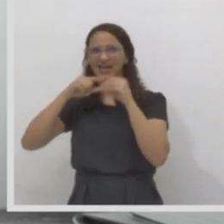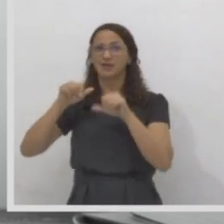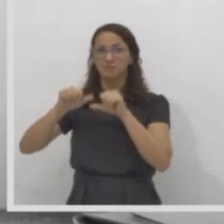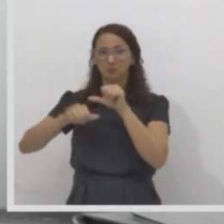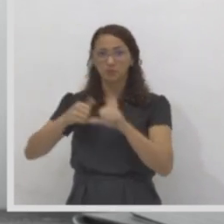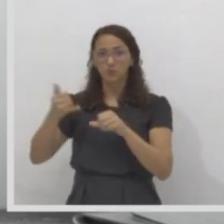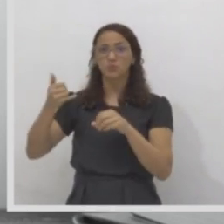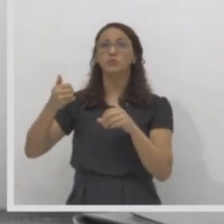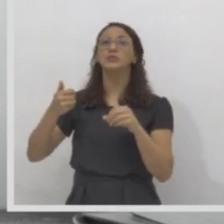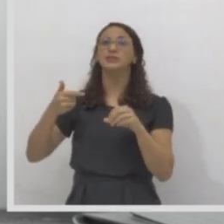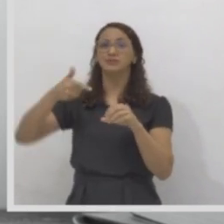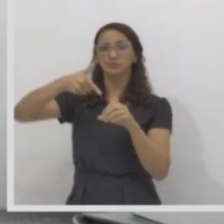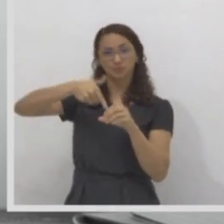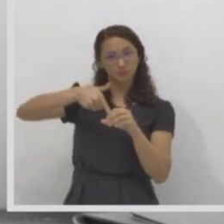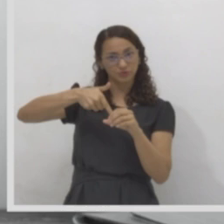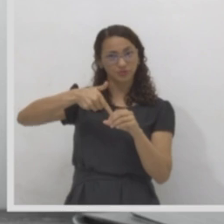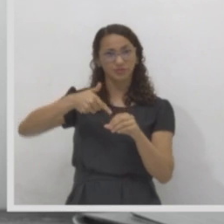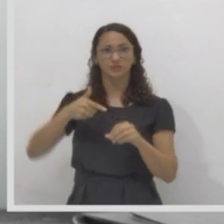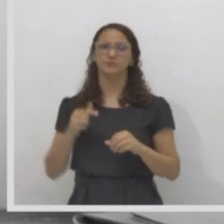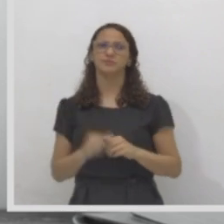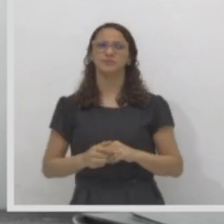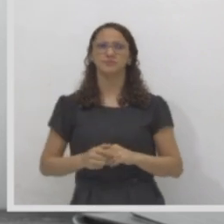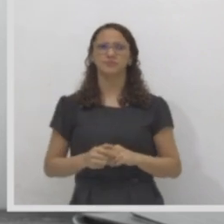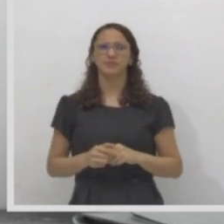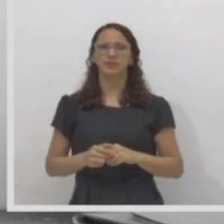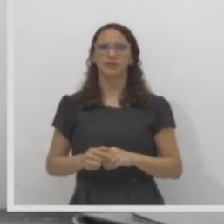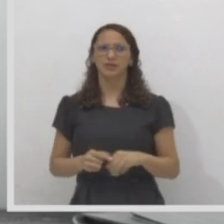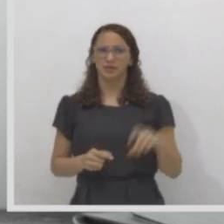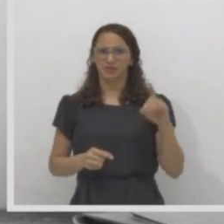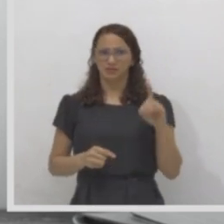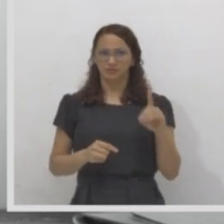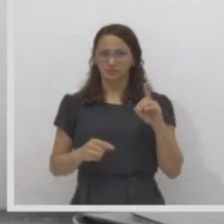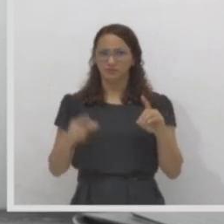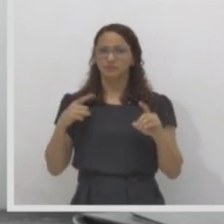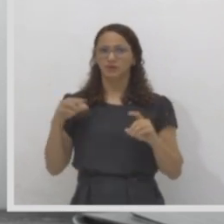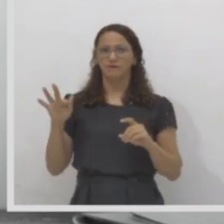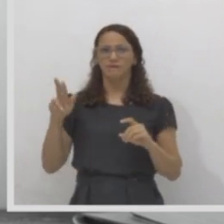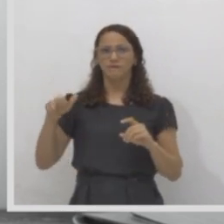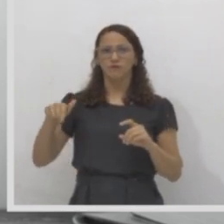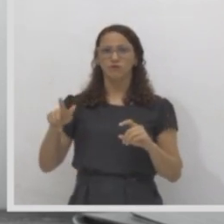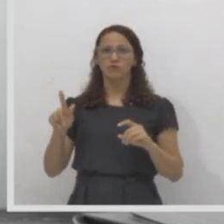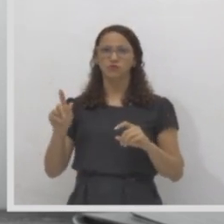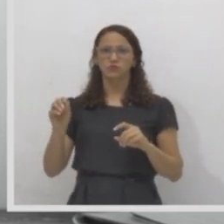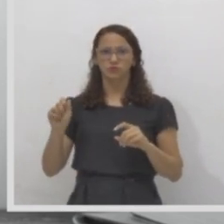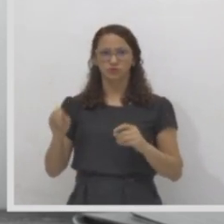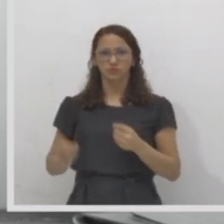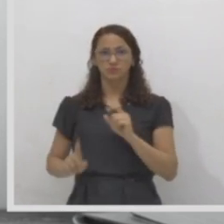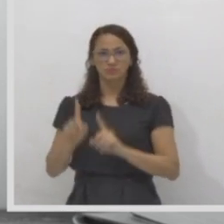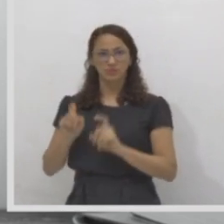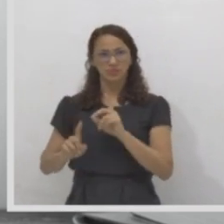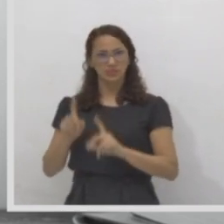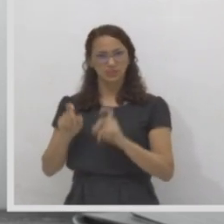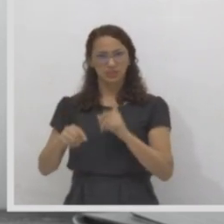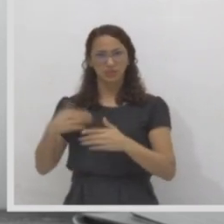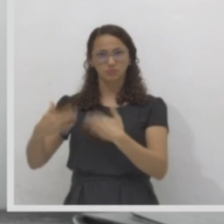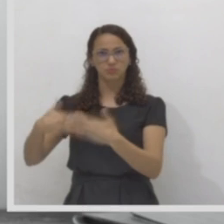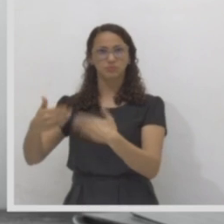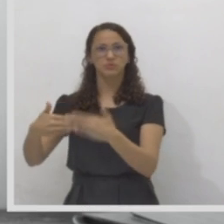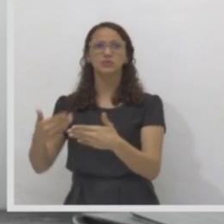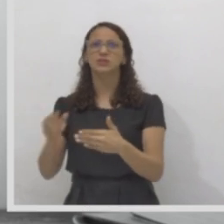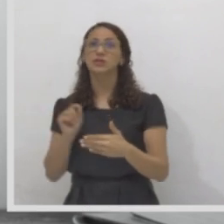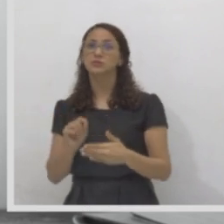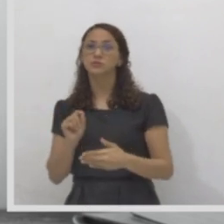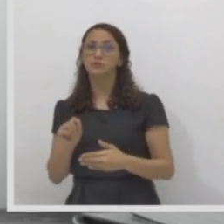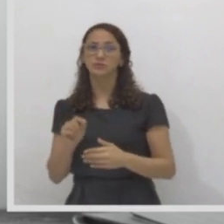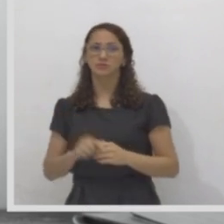E D, os fungos e bactérias atuam no processo de... Letra E, existem bactérias que